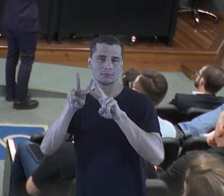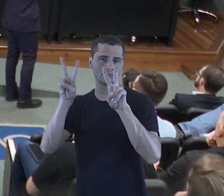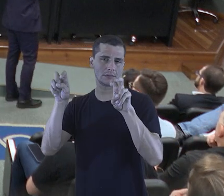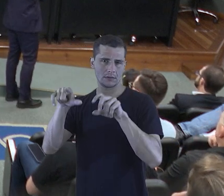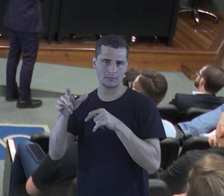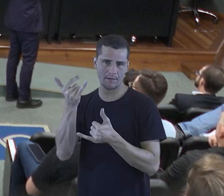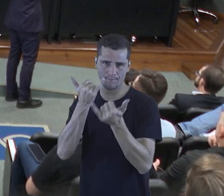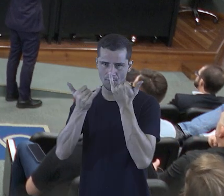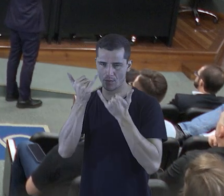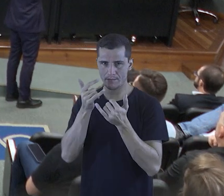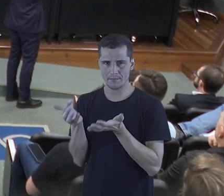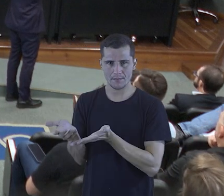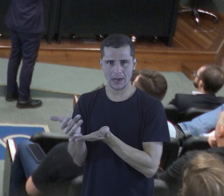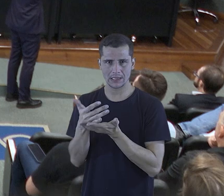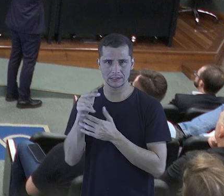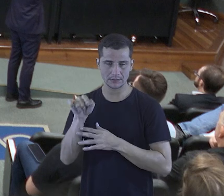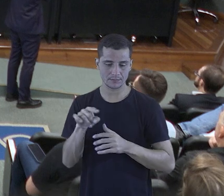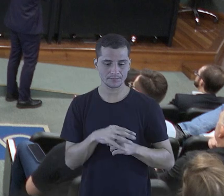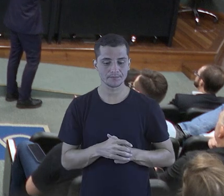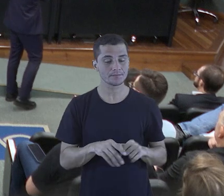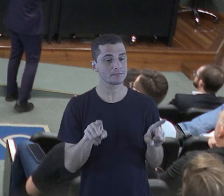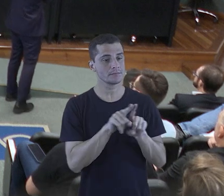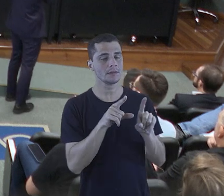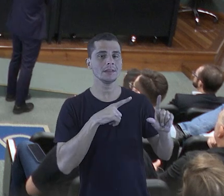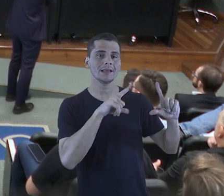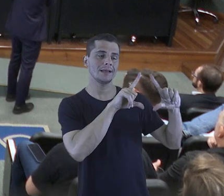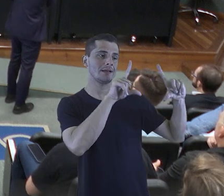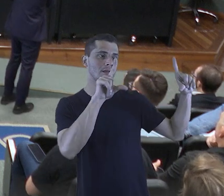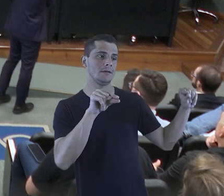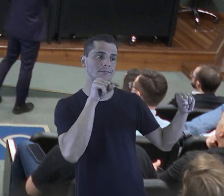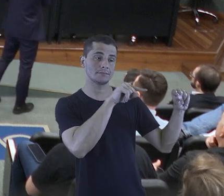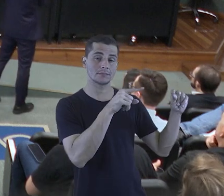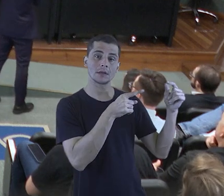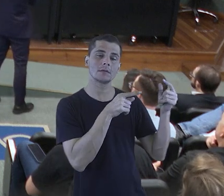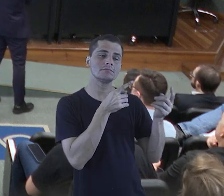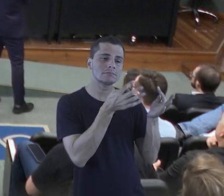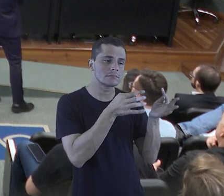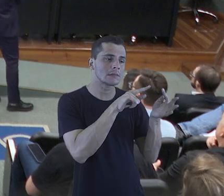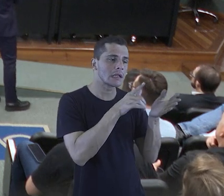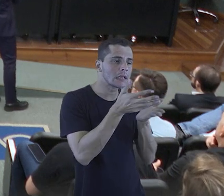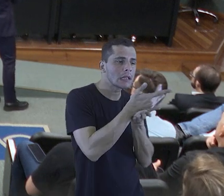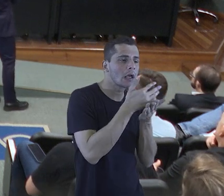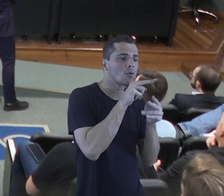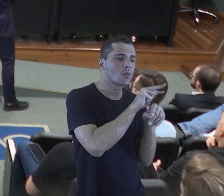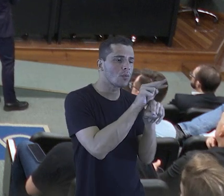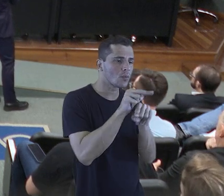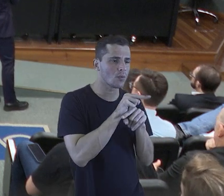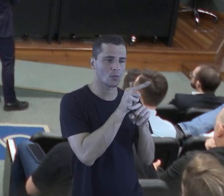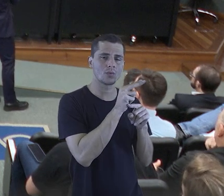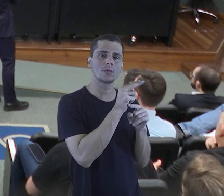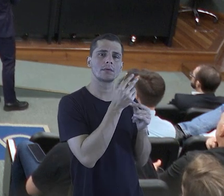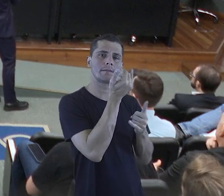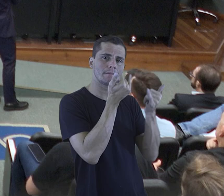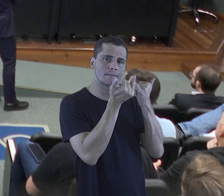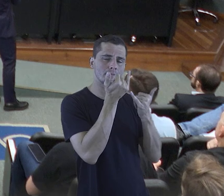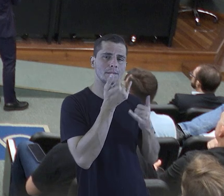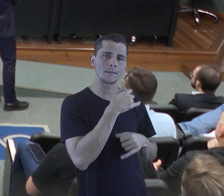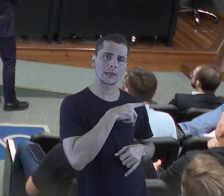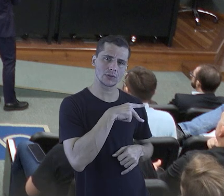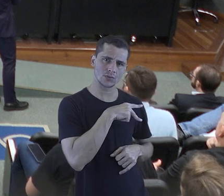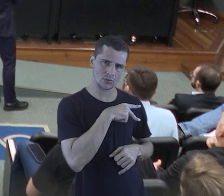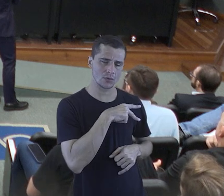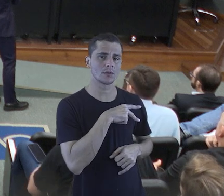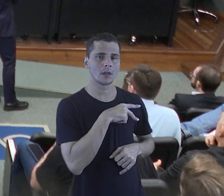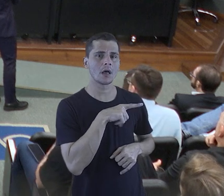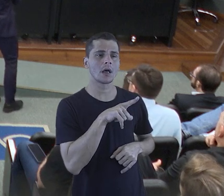Vamos lá. E aqui, o enunciado em si. O tratamento de dados pessoais poderá ser realizado com base nas hipóteses do artigo 7º ou na do artigo